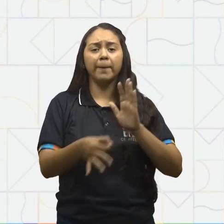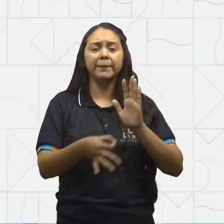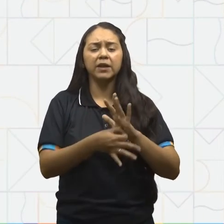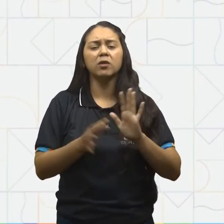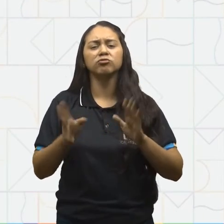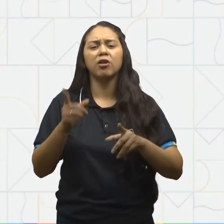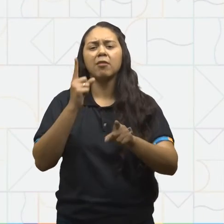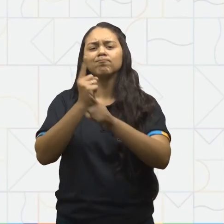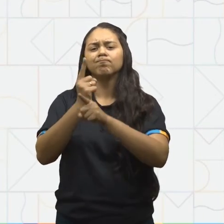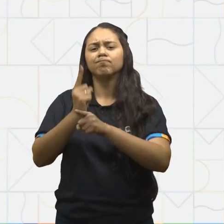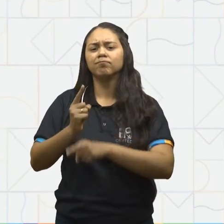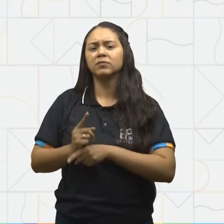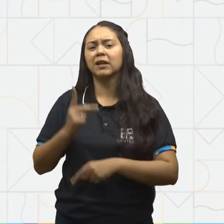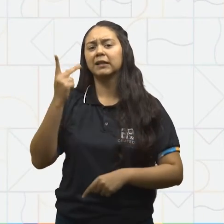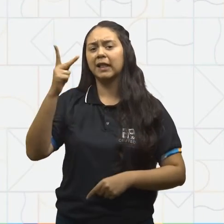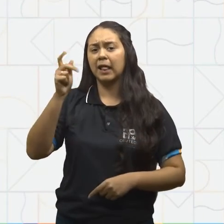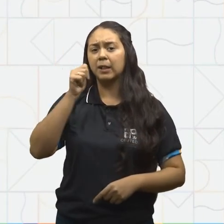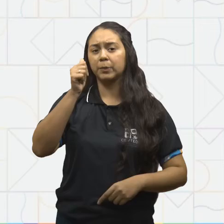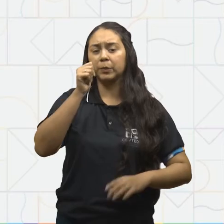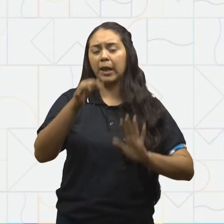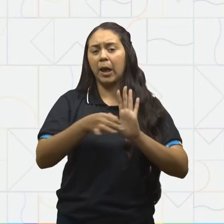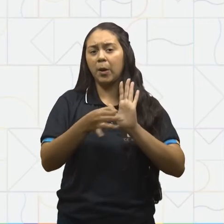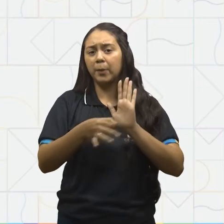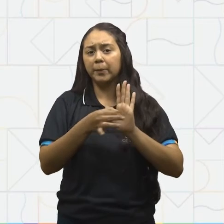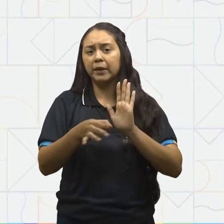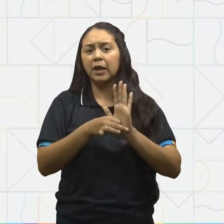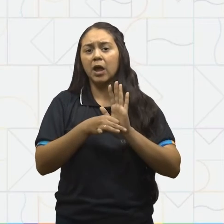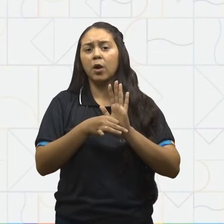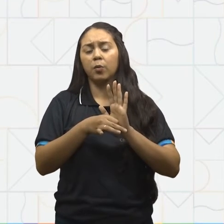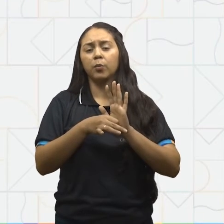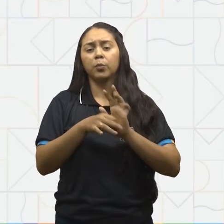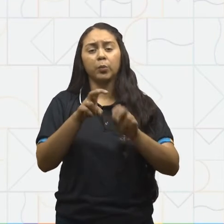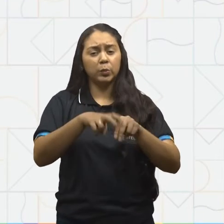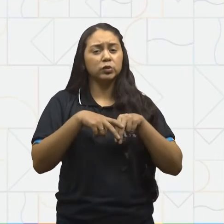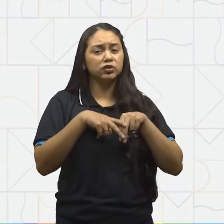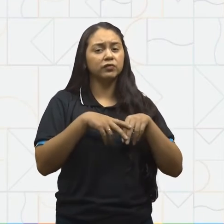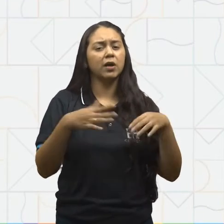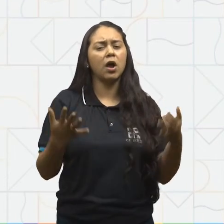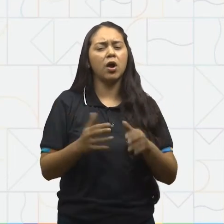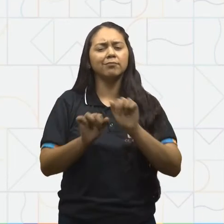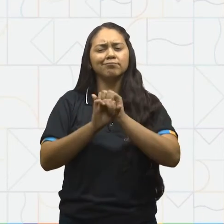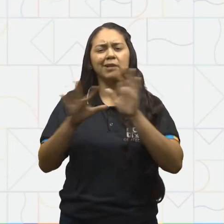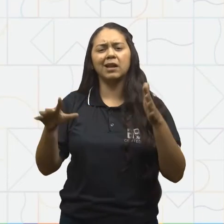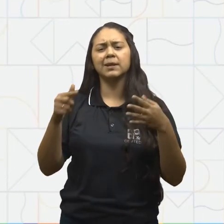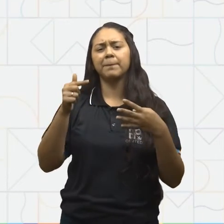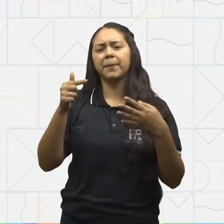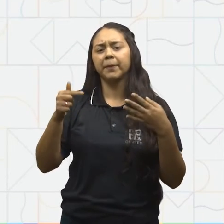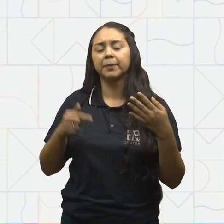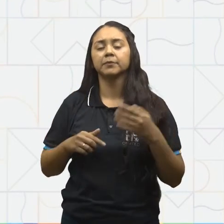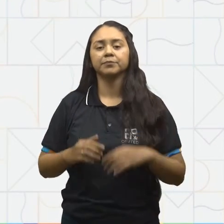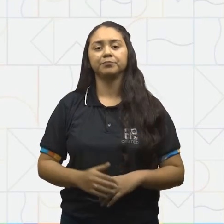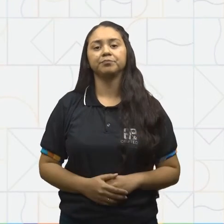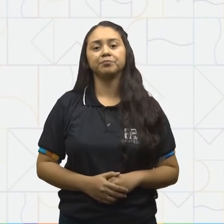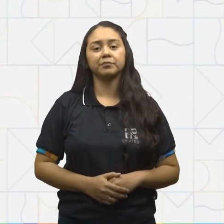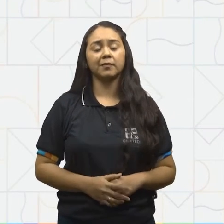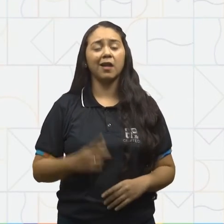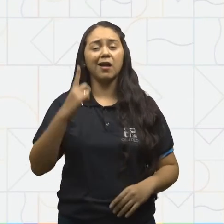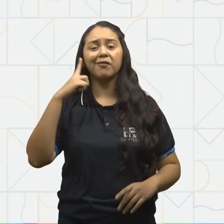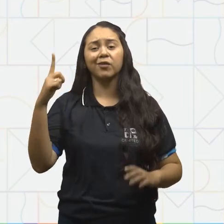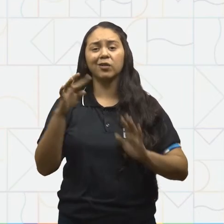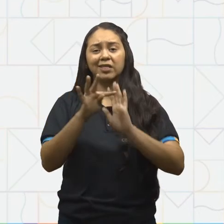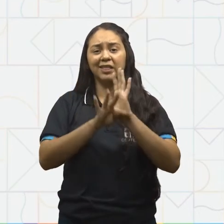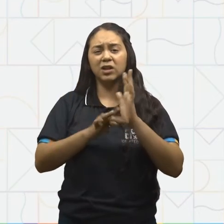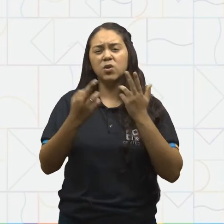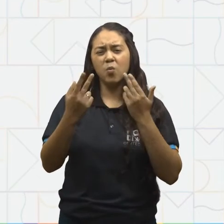ter identificado os argumentos da autora, preciso esclarecer alguns pontos. Diante de textos